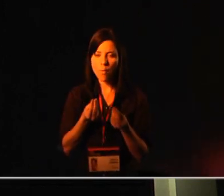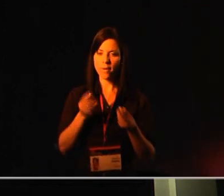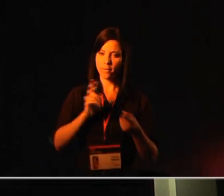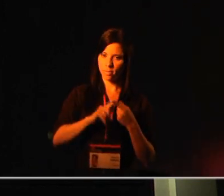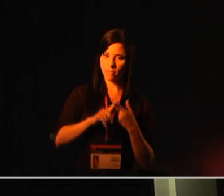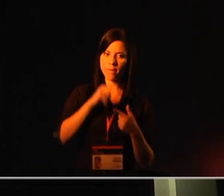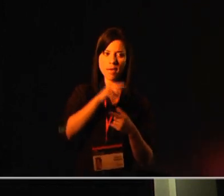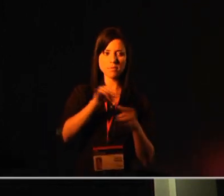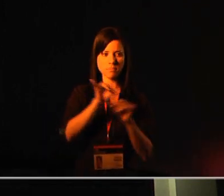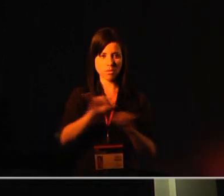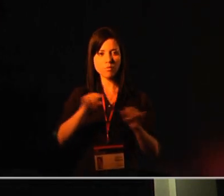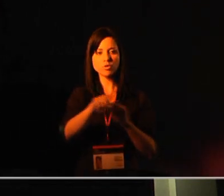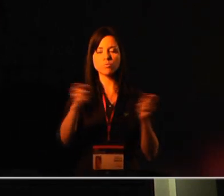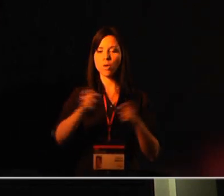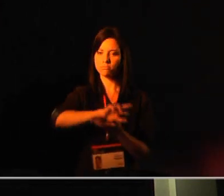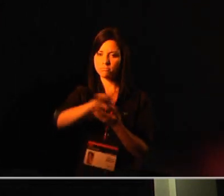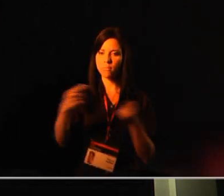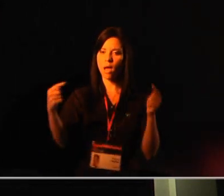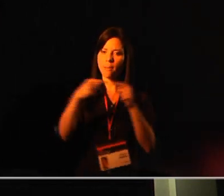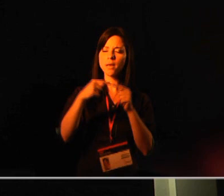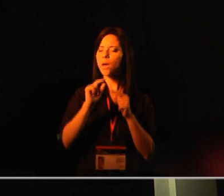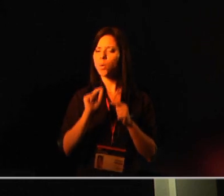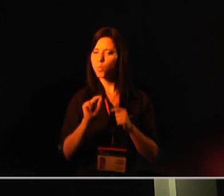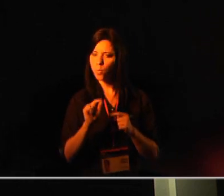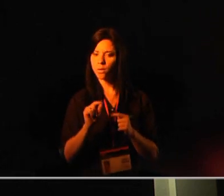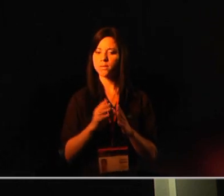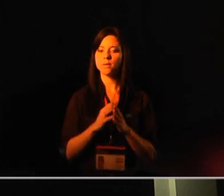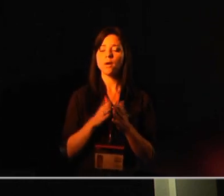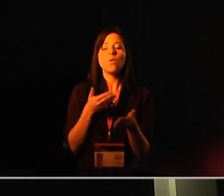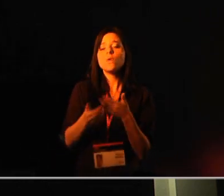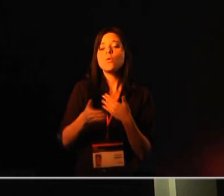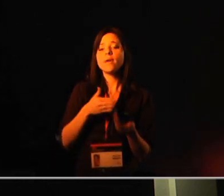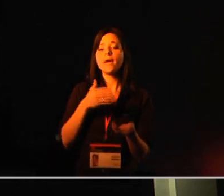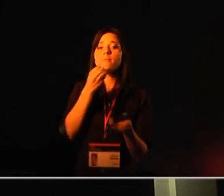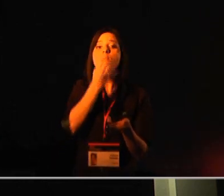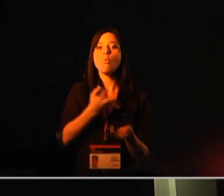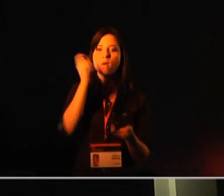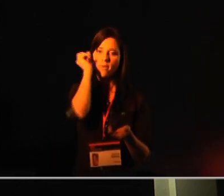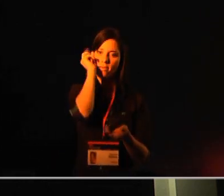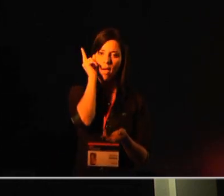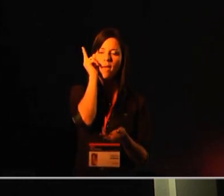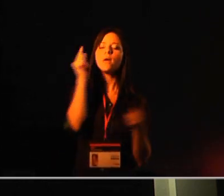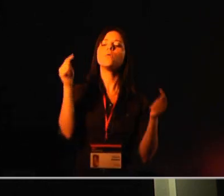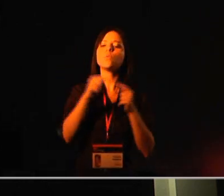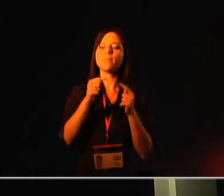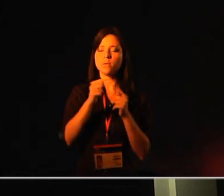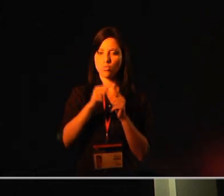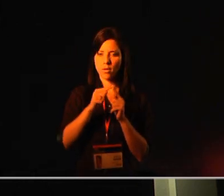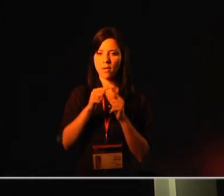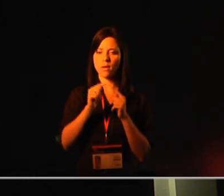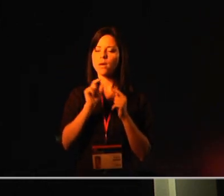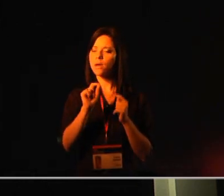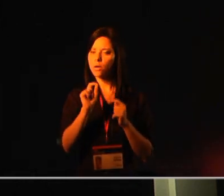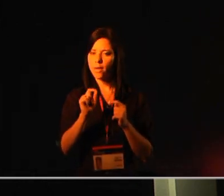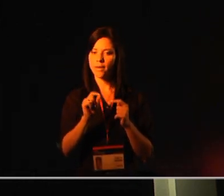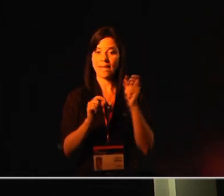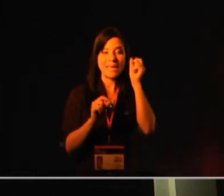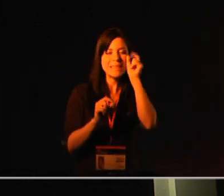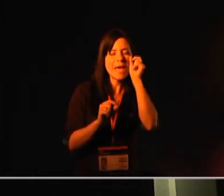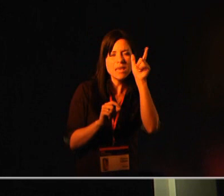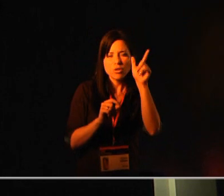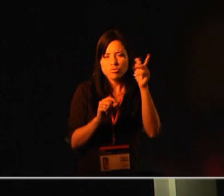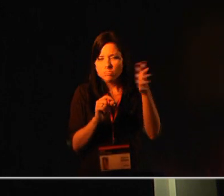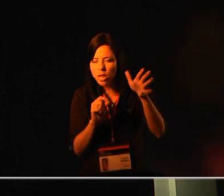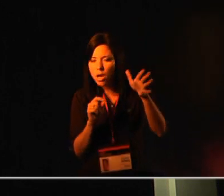passar a mensagem que vocês podem aplicar, seria o seguinte, que qualquer boa ideia é a soma de várias ideias